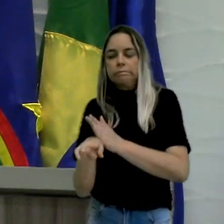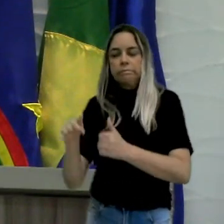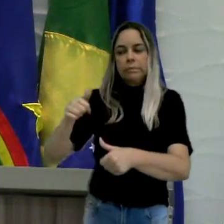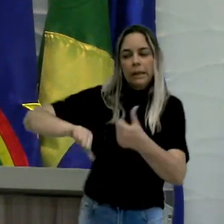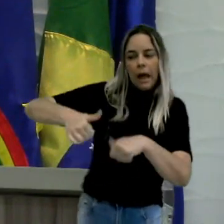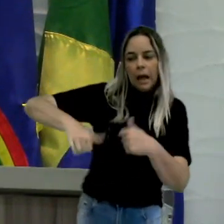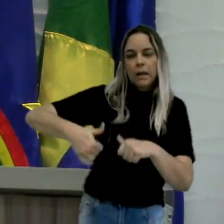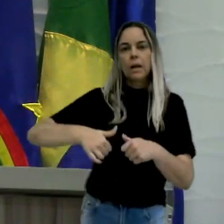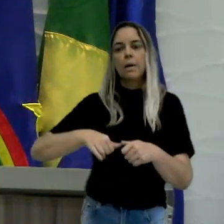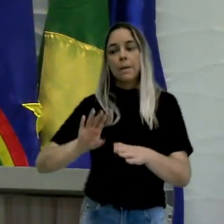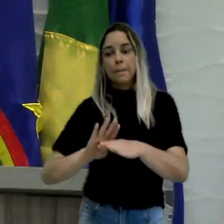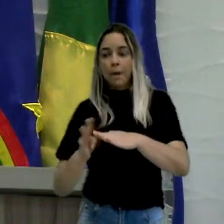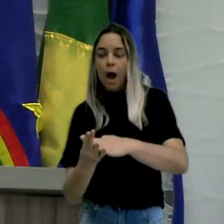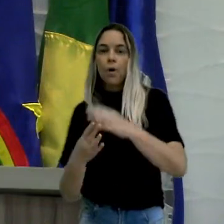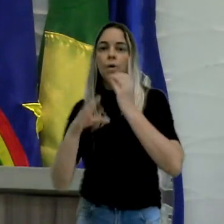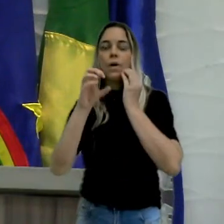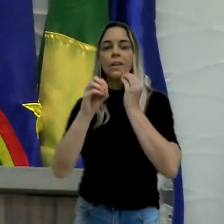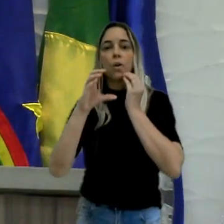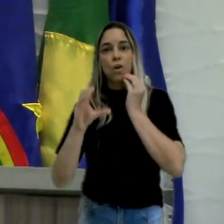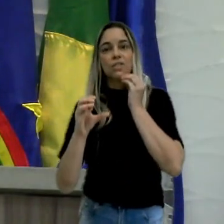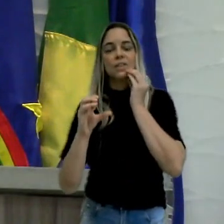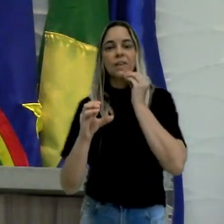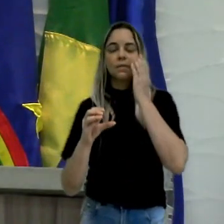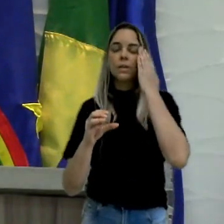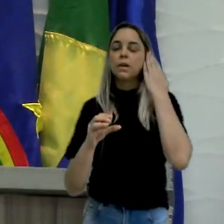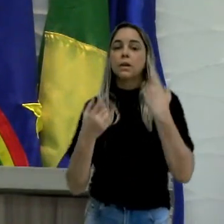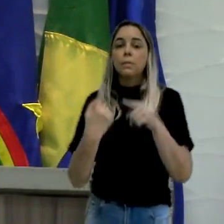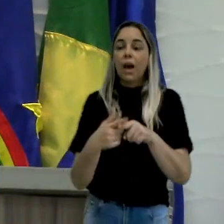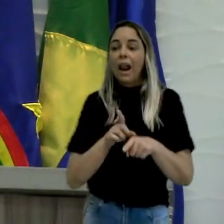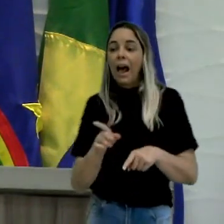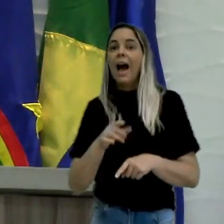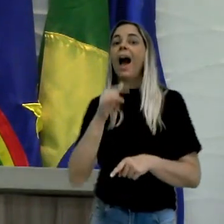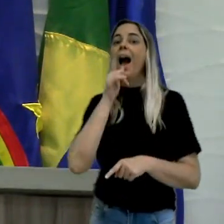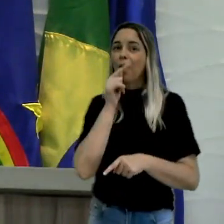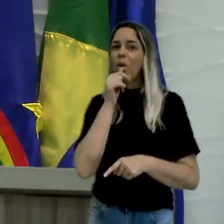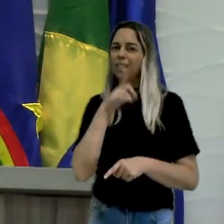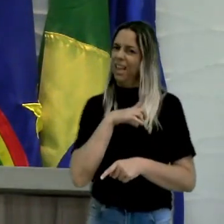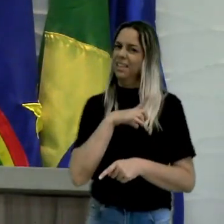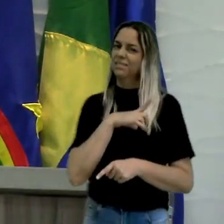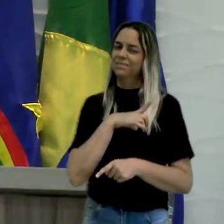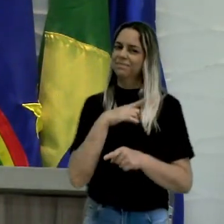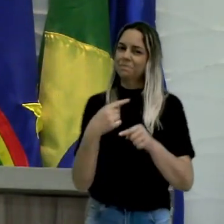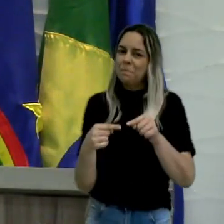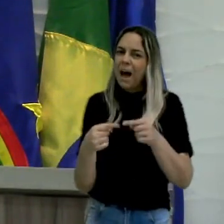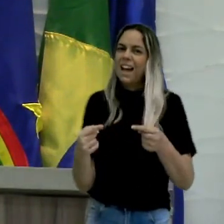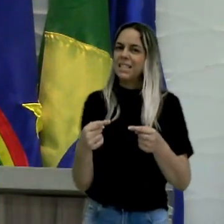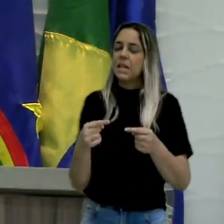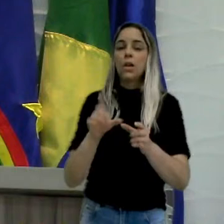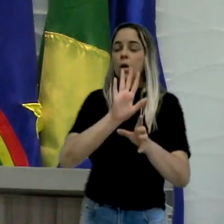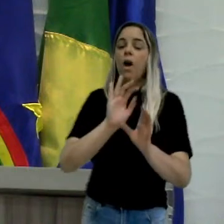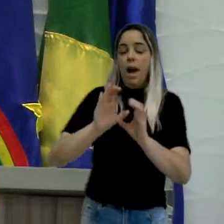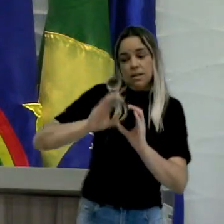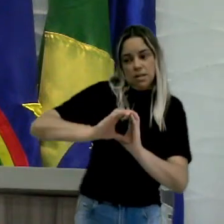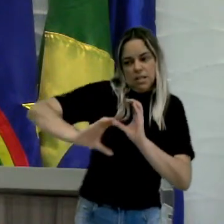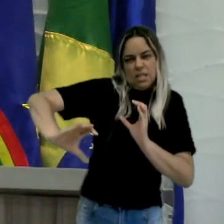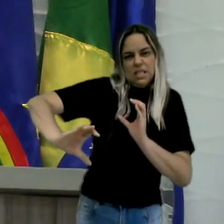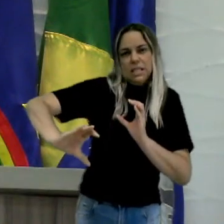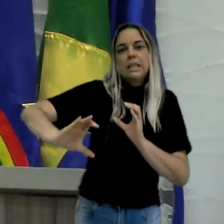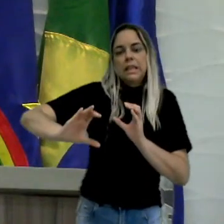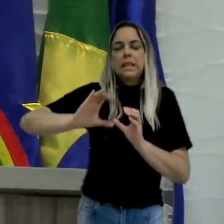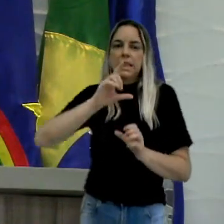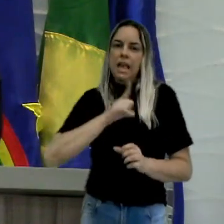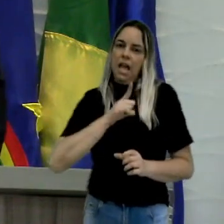Costa, pois lá tem água encanada, mas não chega nas torneiras dos moradores daquela